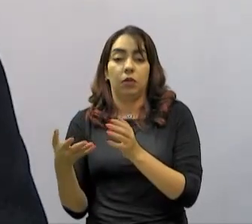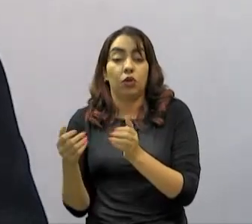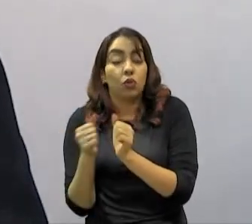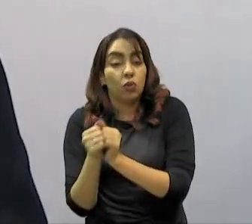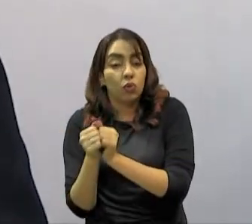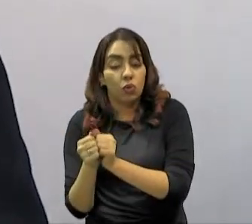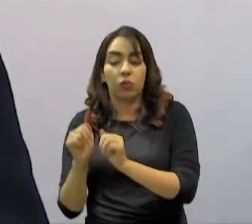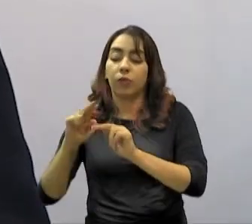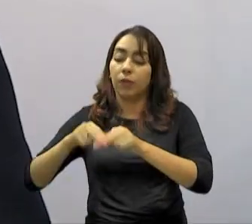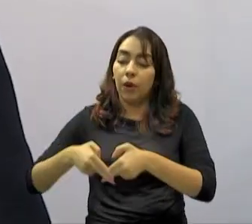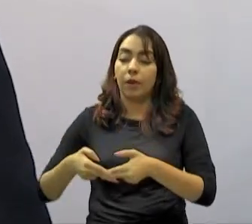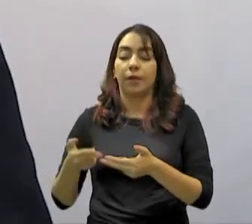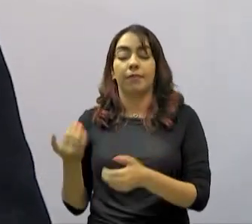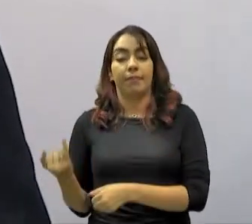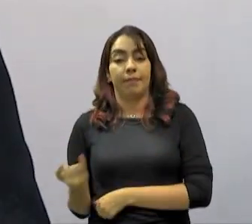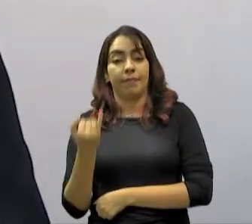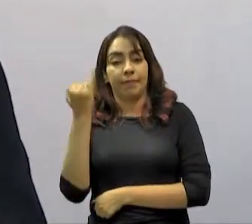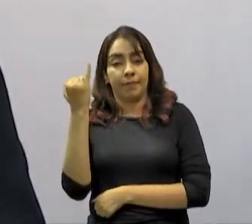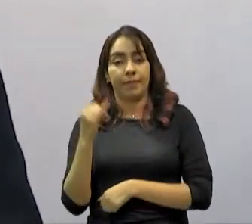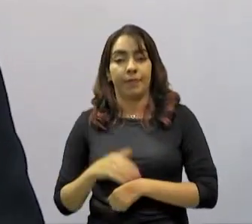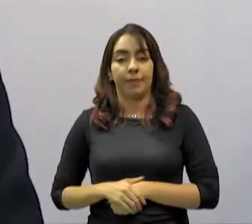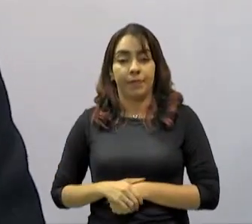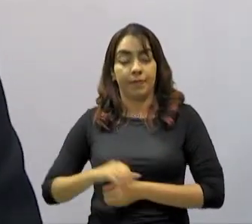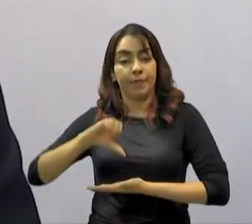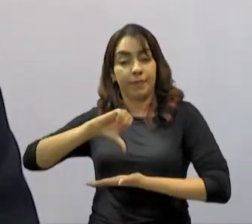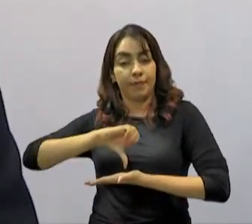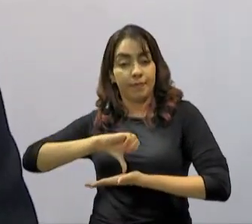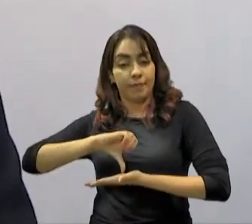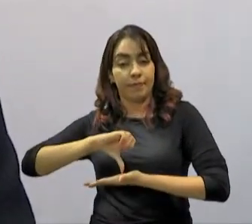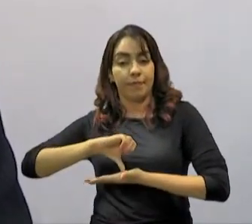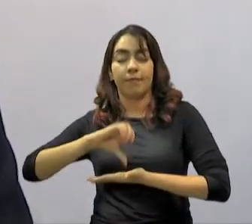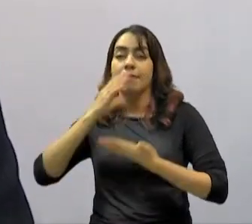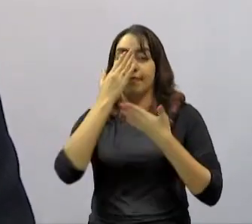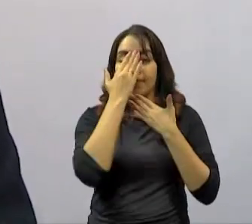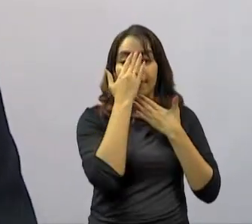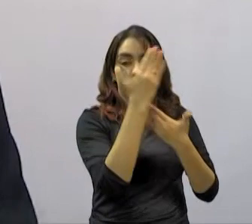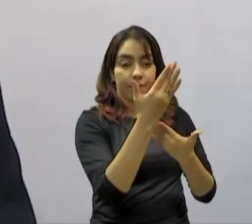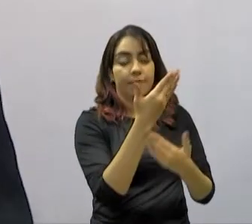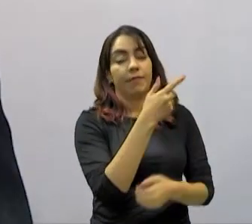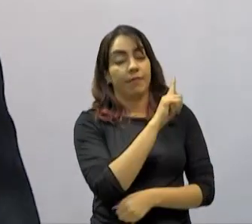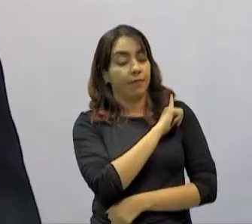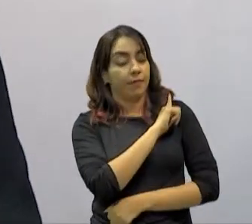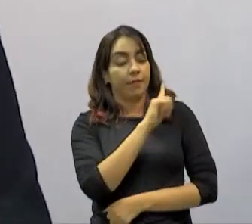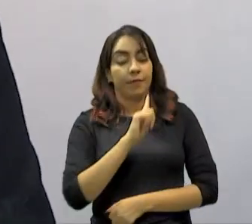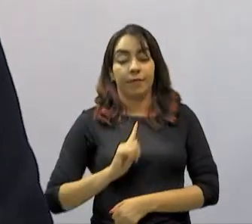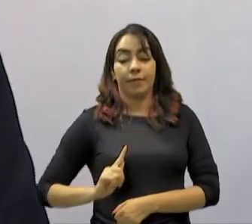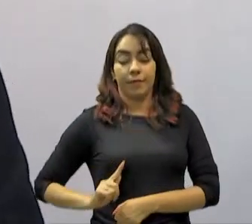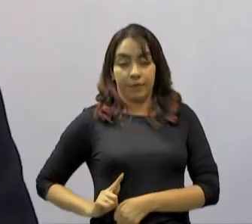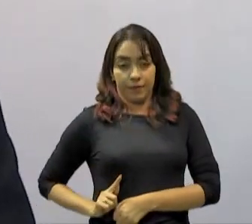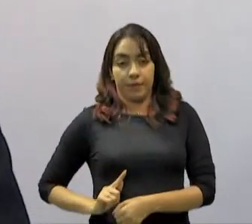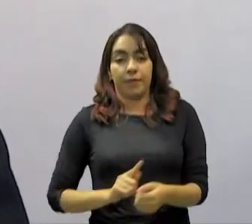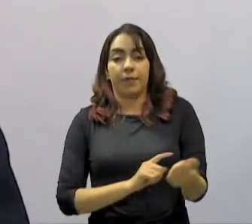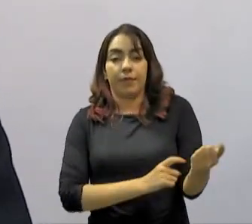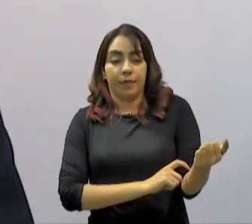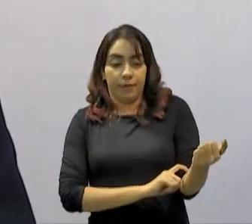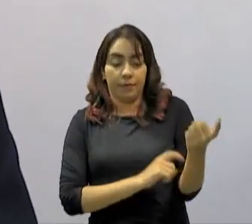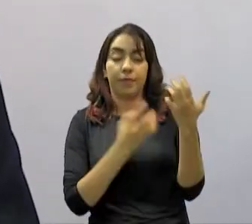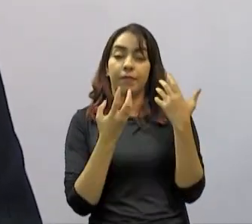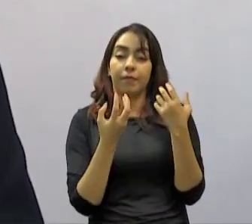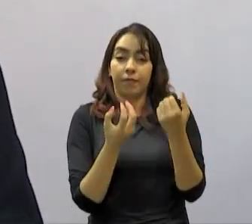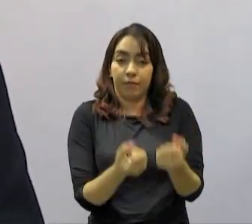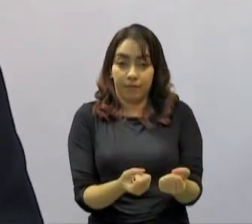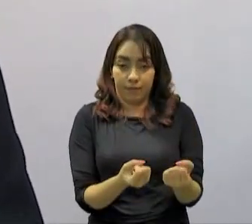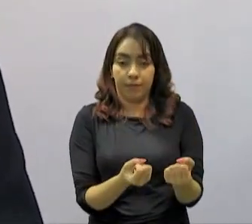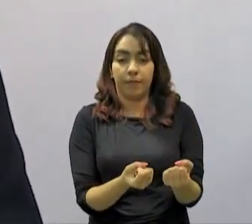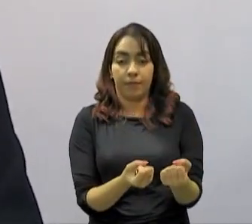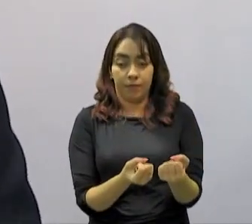é uma ação que a gente deve agradecer muito ao governo humano por acatar esse pedido, tá certo? De